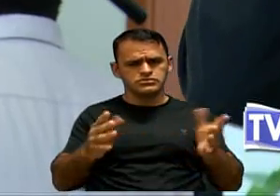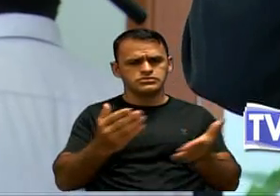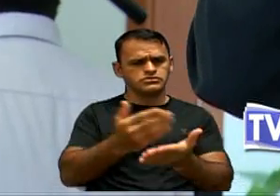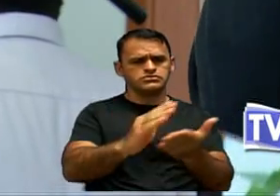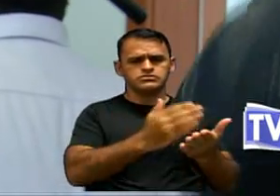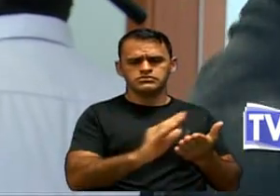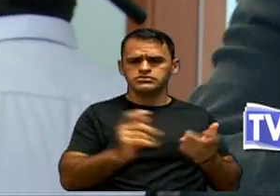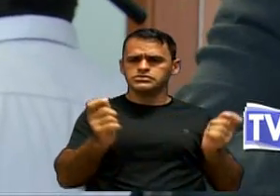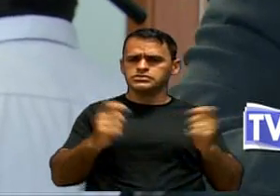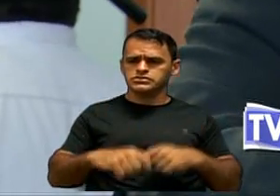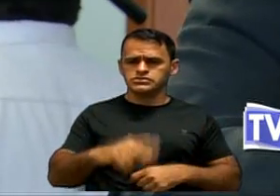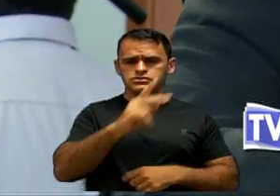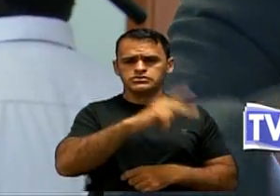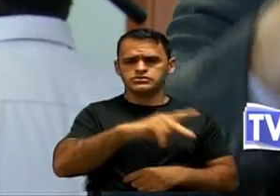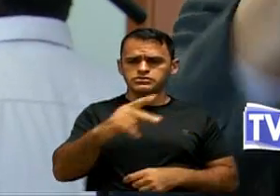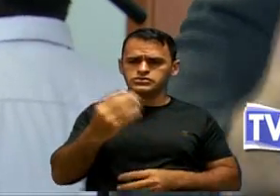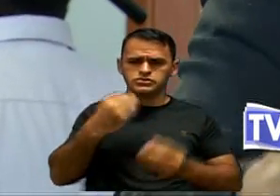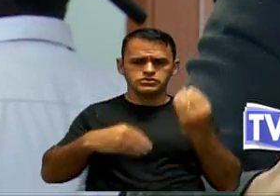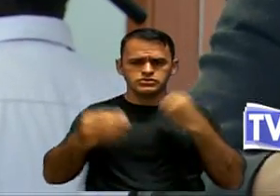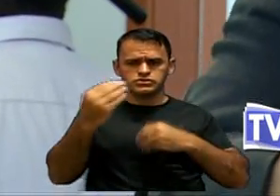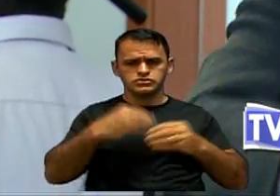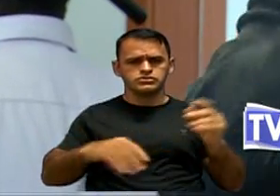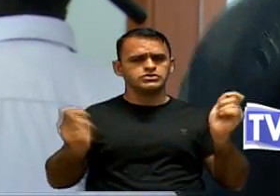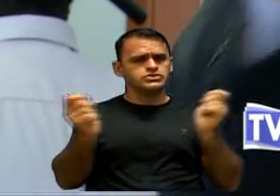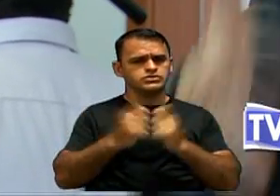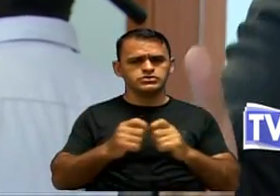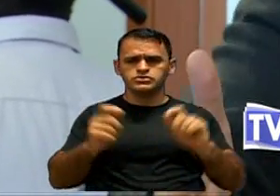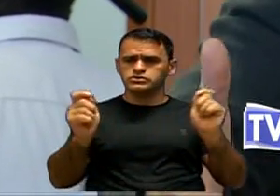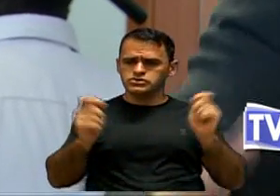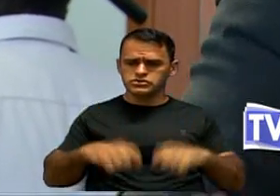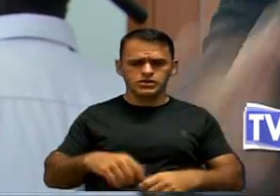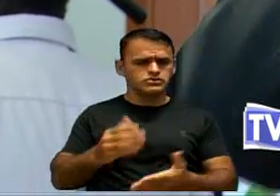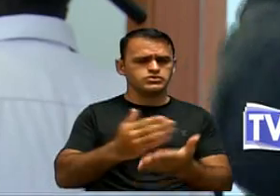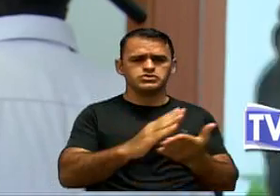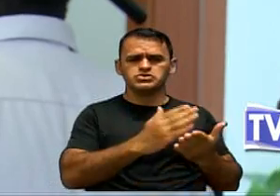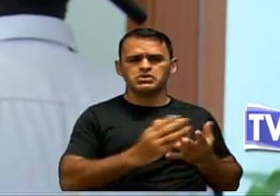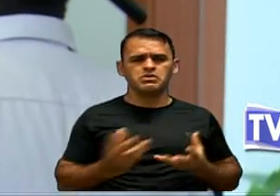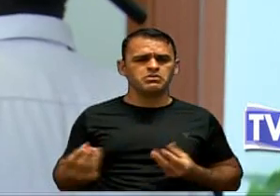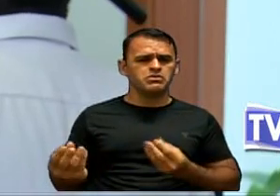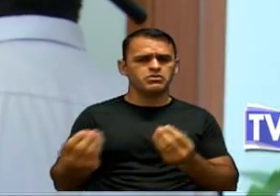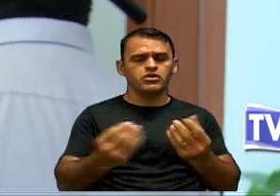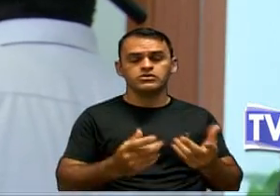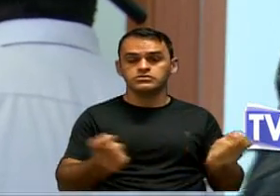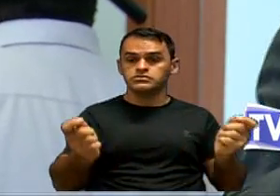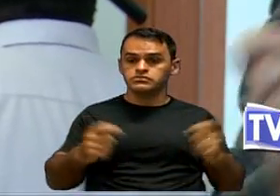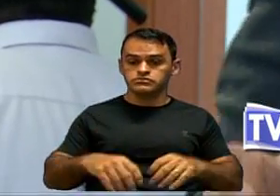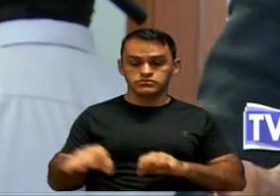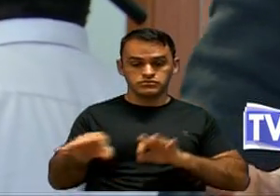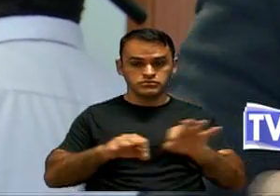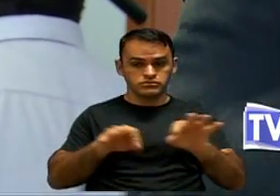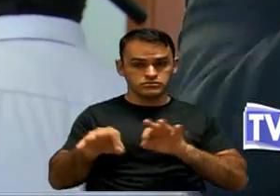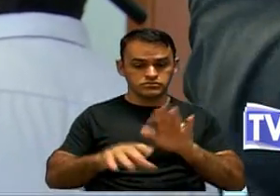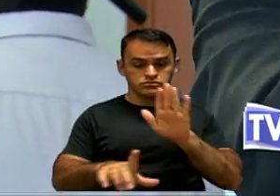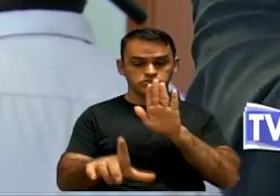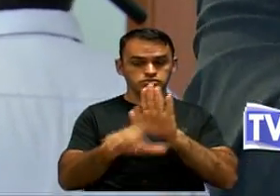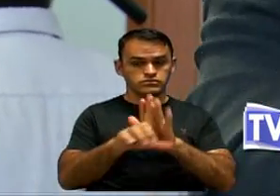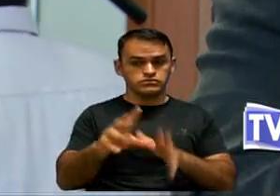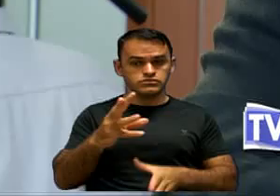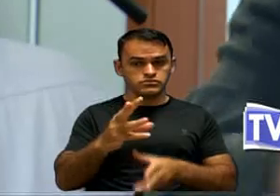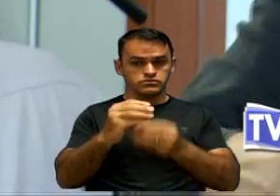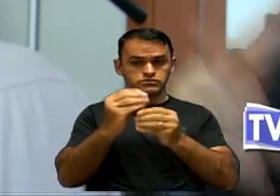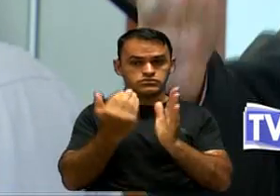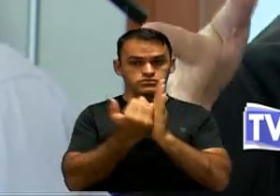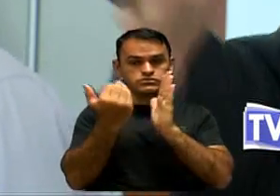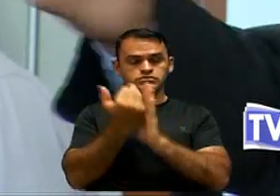Então ia dar para alimentar todos os professores e auxiliares e ia sobrar. Então a gente fez essa emenda na nossa própria lei, Martinez,